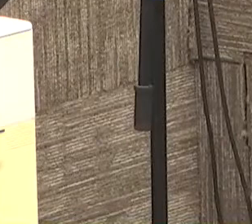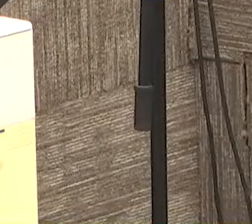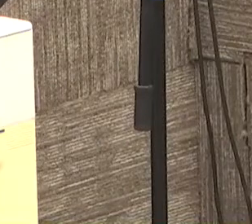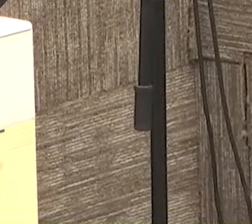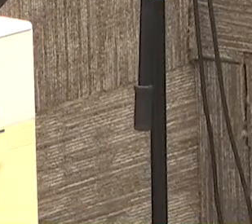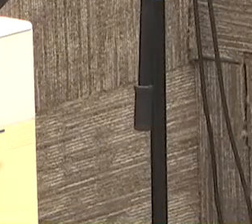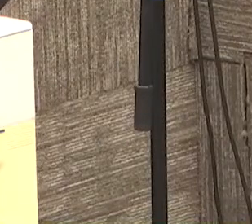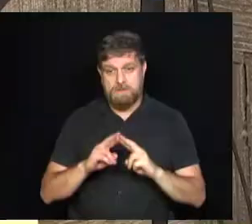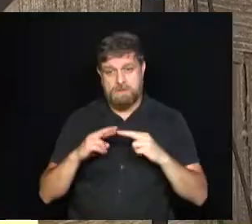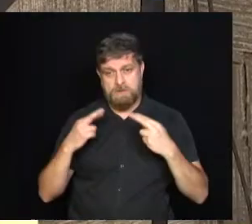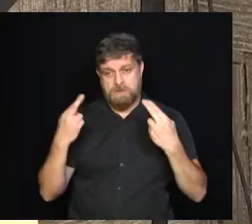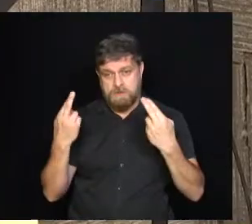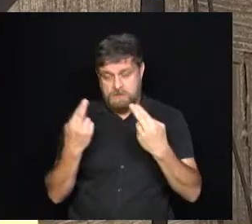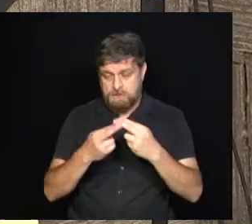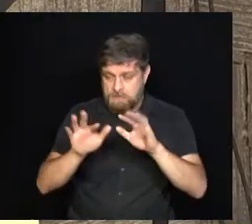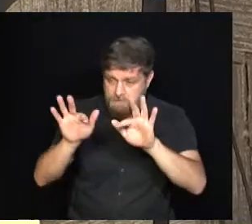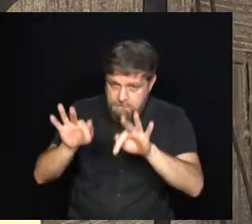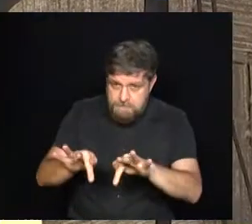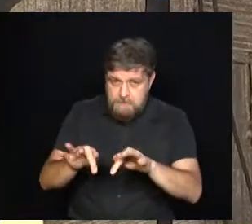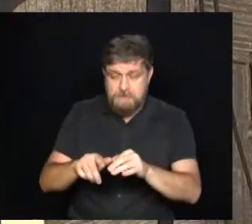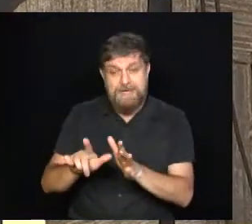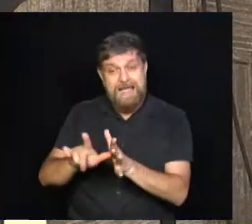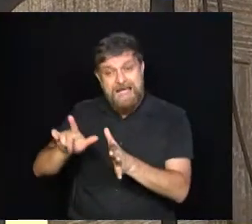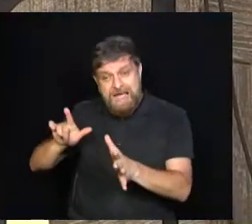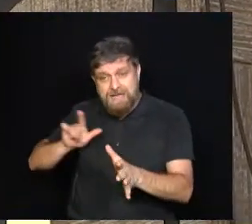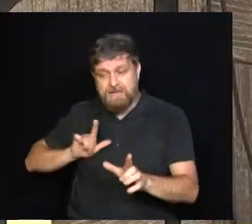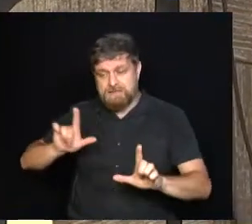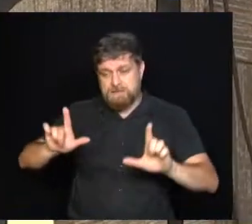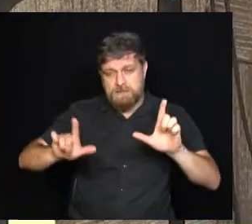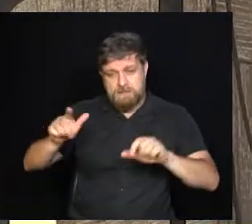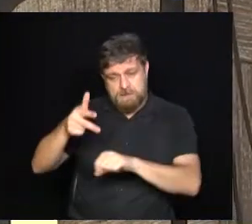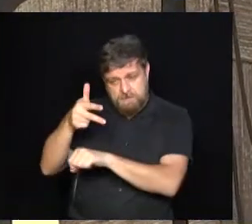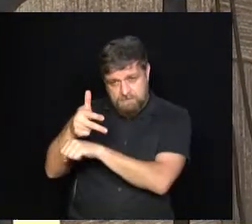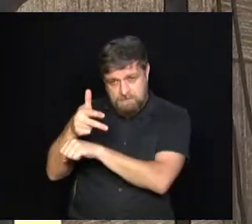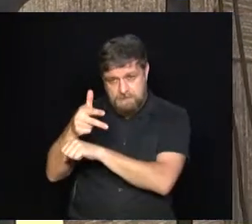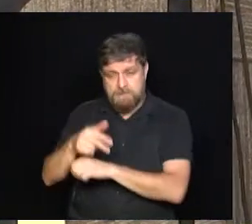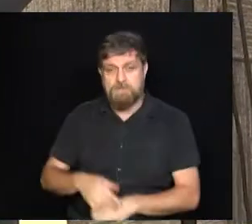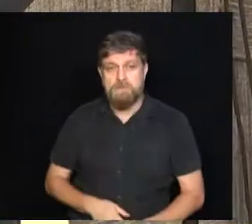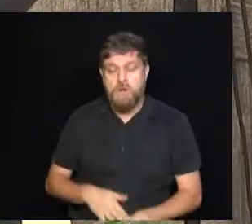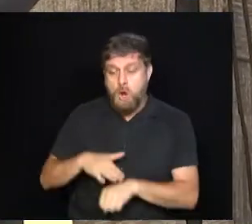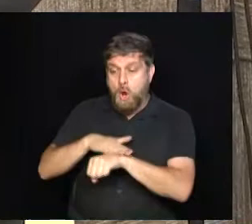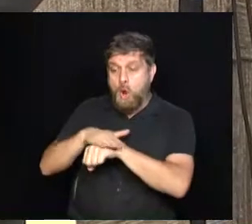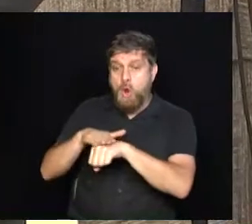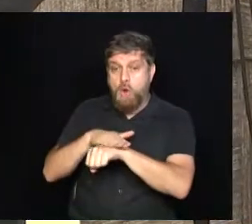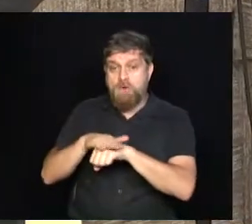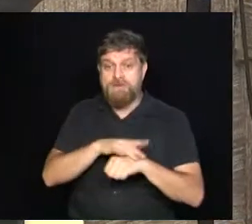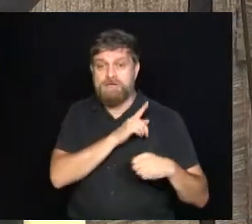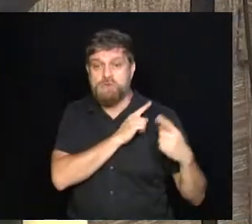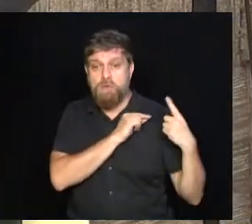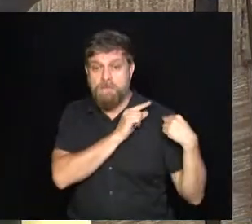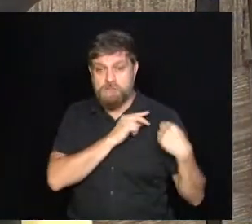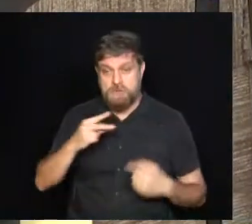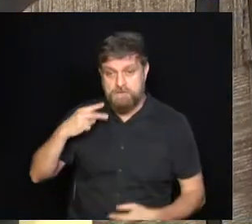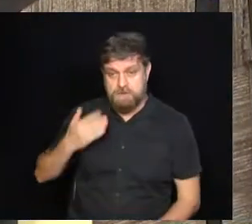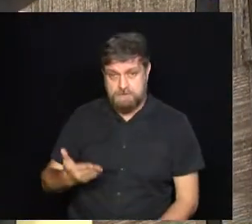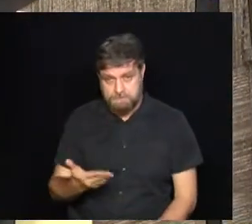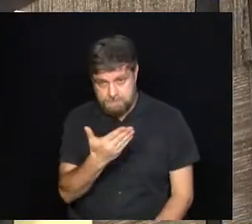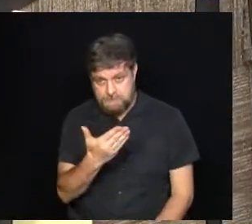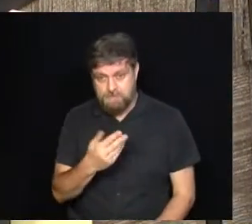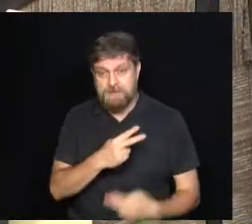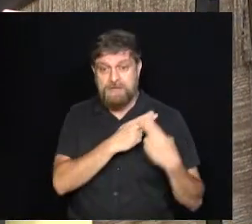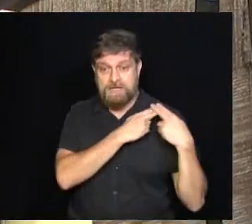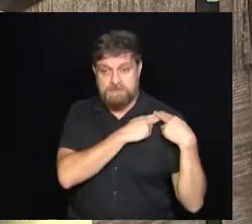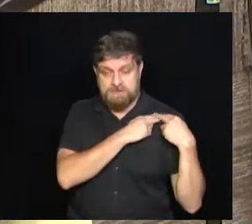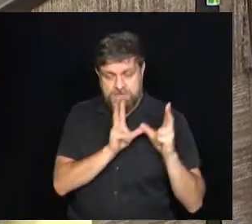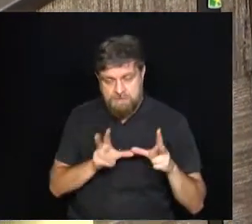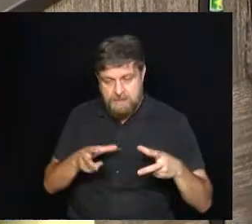Reunião encerrada, e antes de terminar aqui a nossa transmissão ao vivo, eu converso com o Major Jaime, ele que é presidente da comissão, e vai